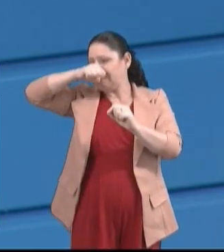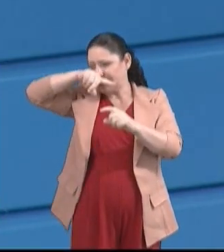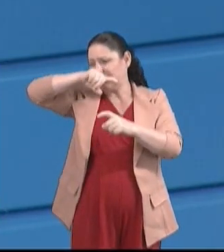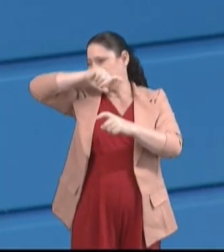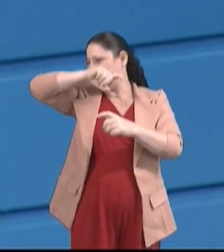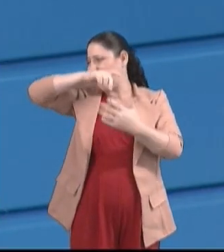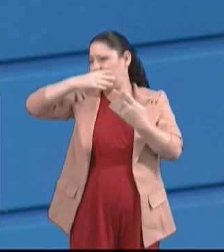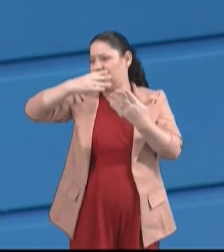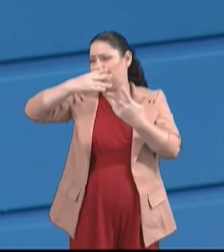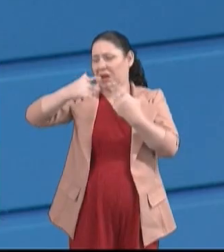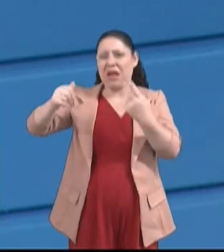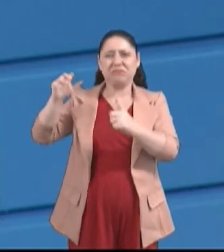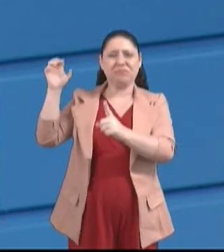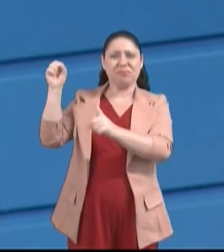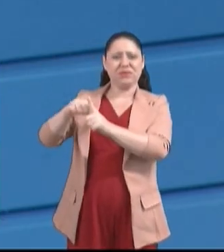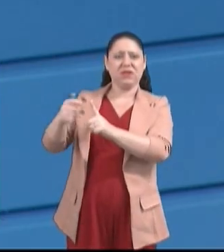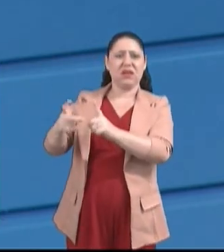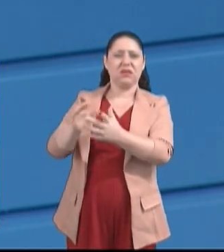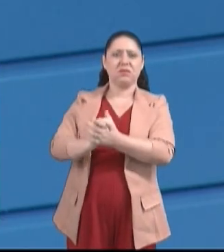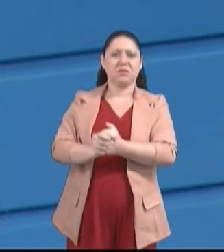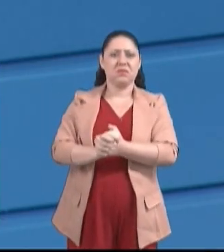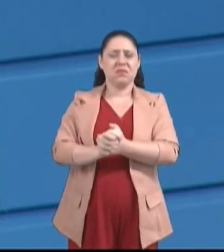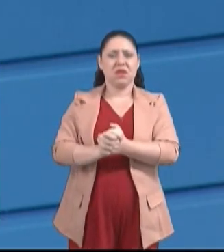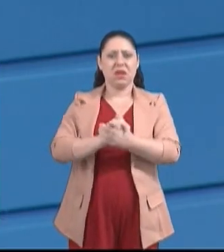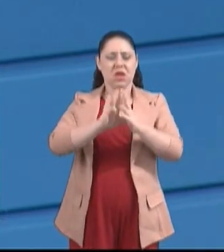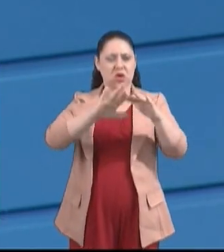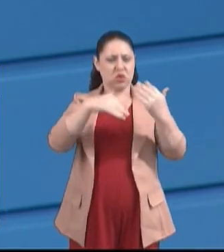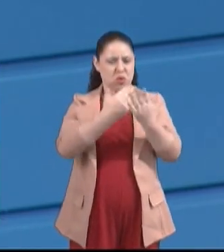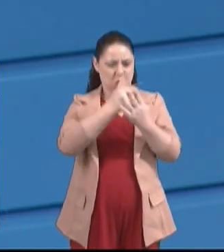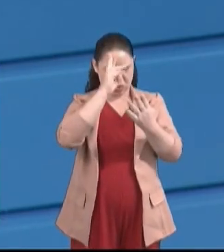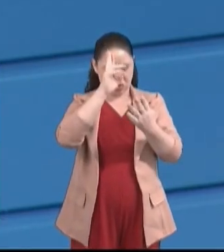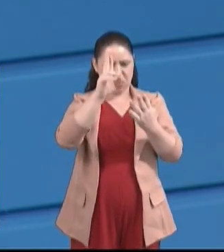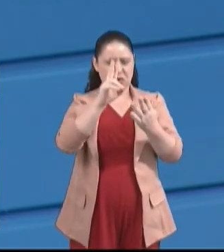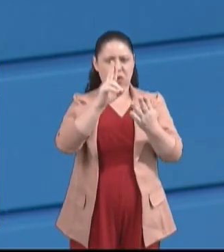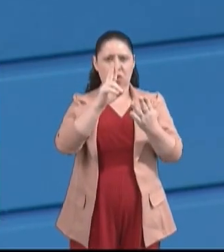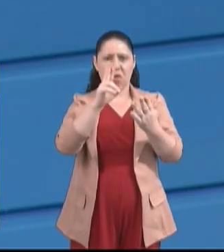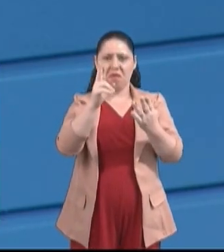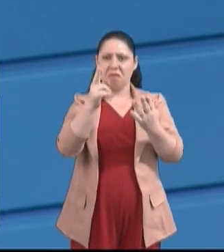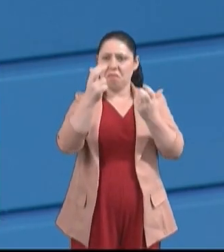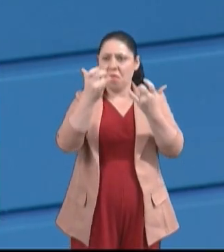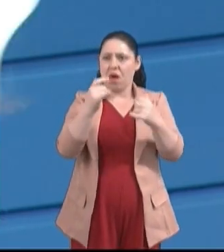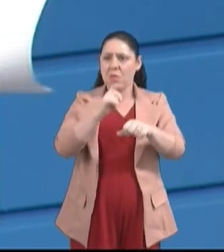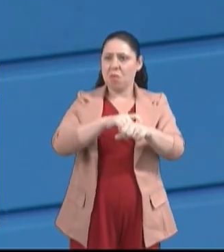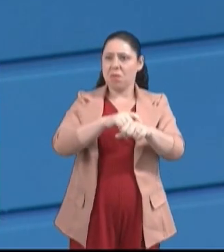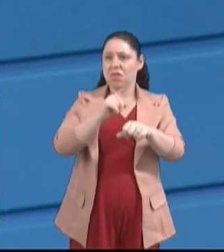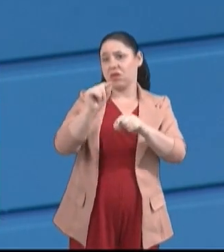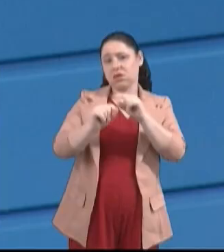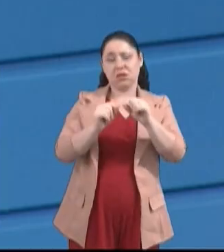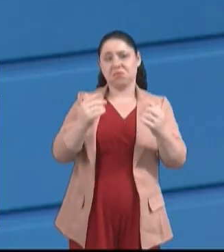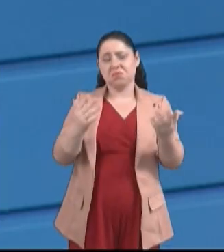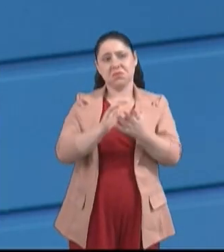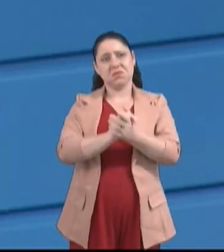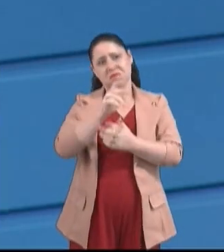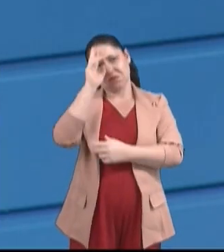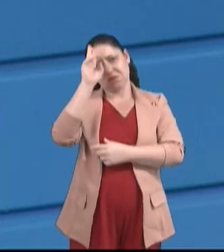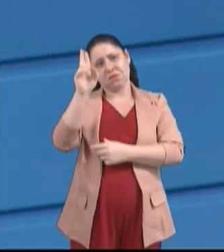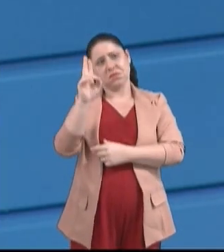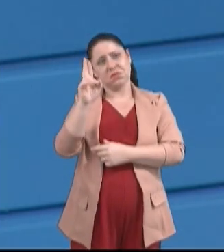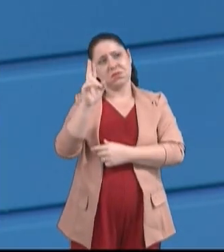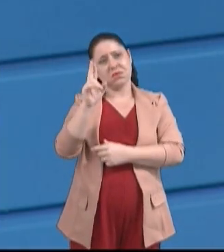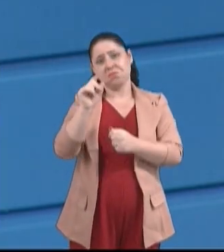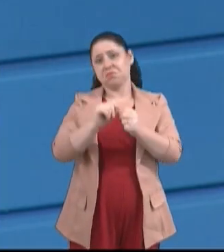forma covarde. E a direção da escola, pelo menos por enquanto, os relatos que nós tivemos, é que a direção não